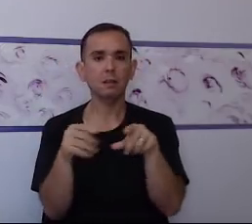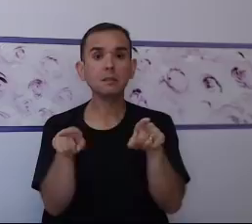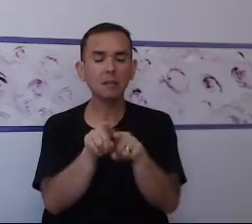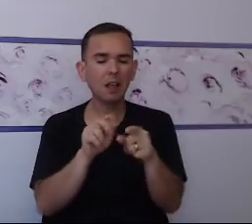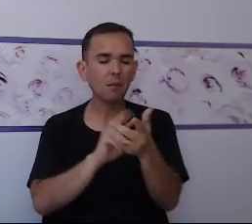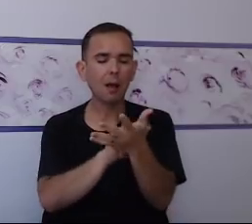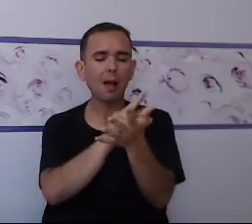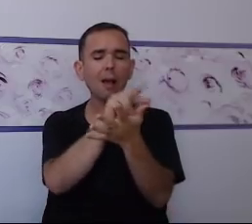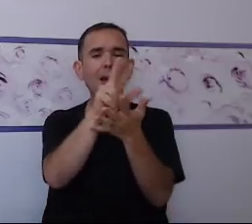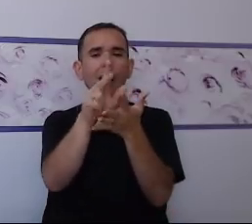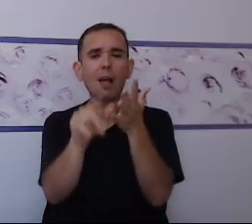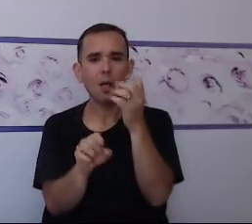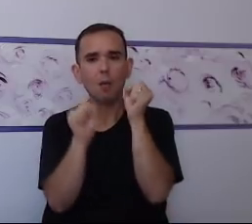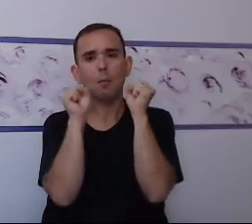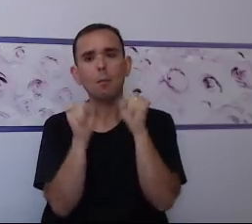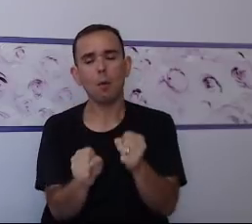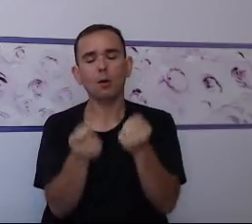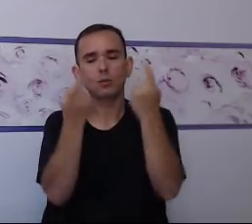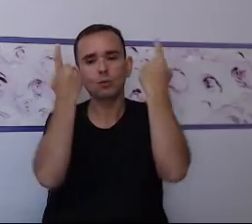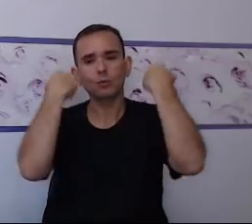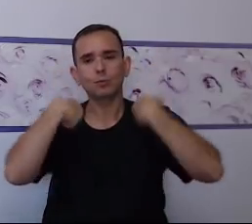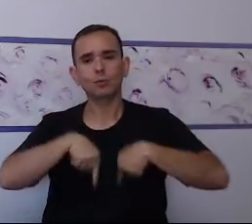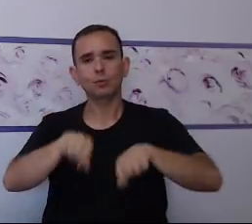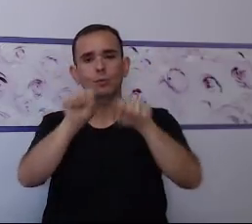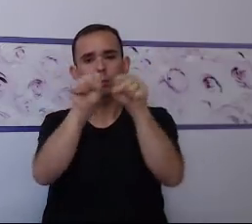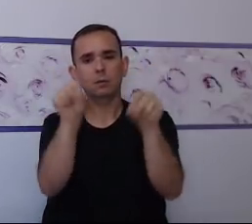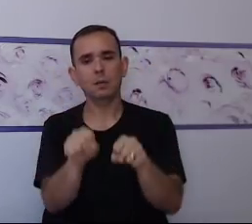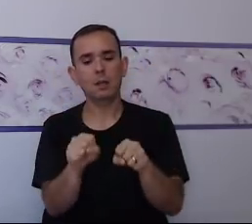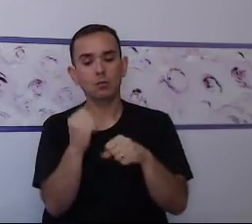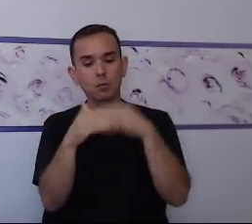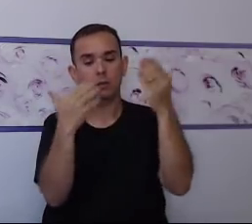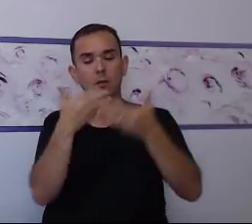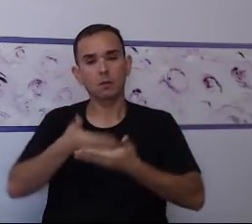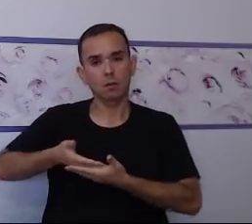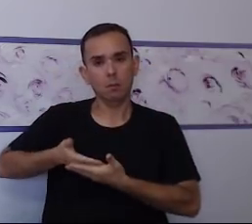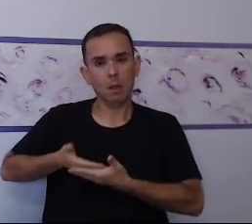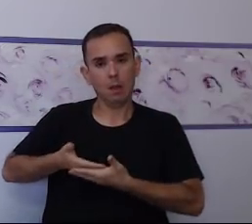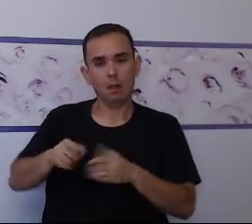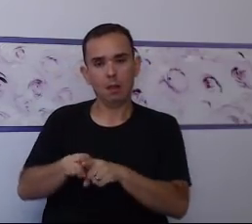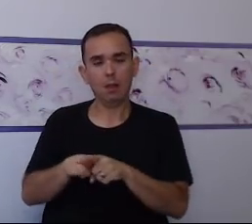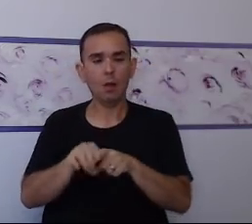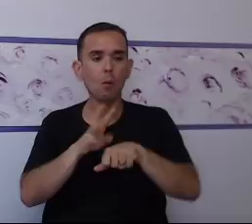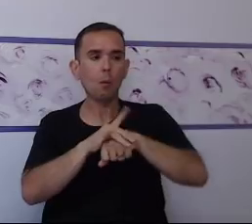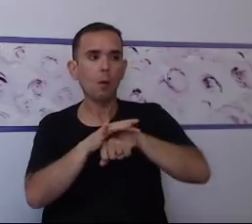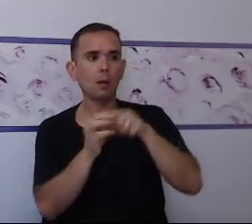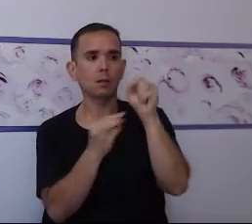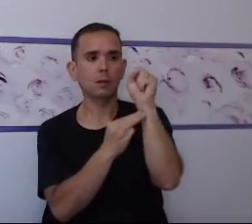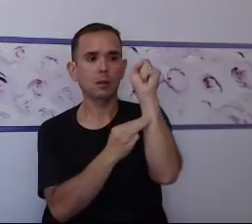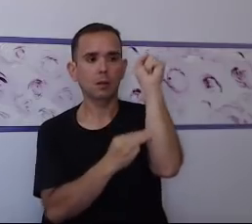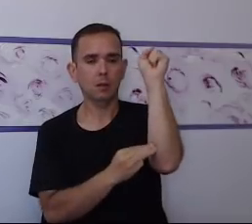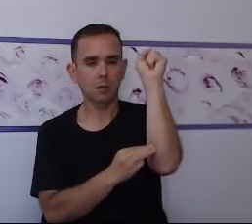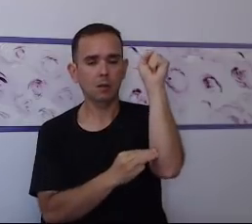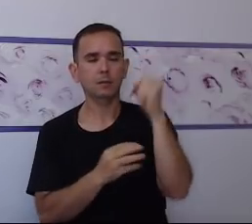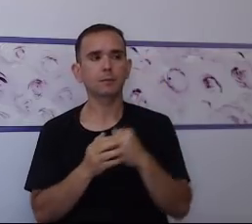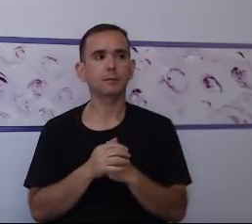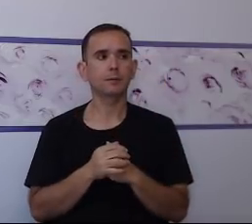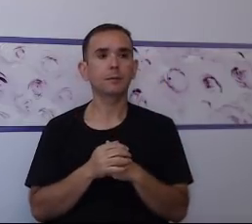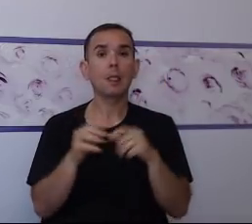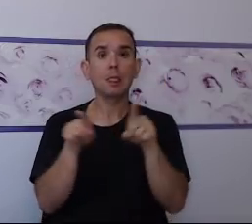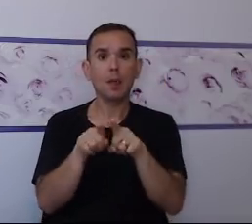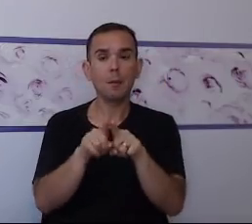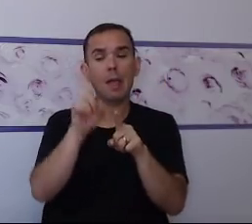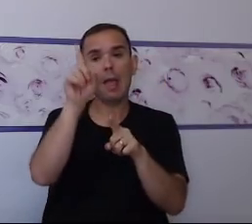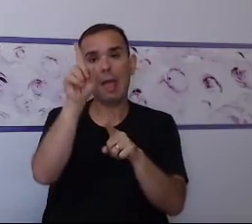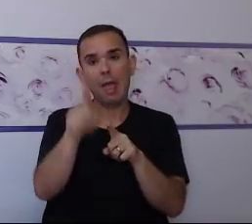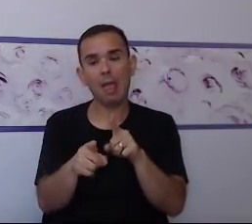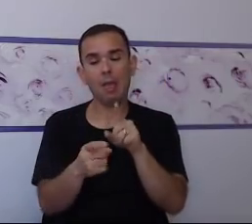que podem alterar o sistema osteoarticular no desenvolvimento desse bebê. Doenças musculares. Então, também